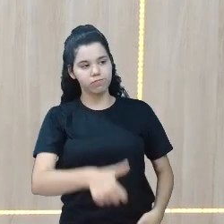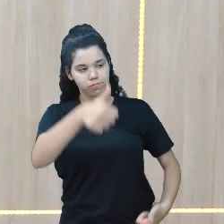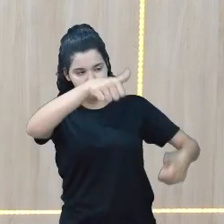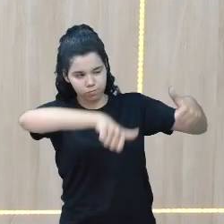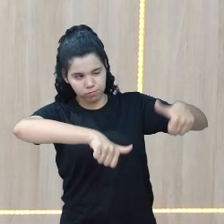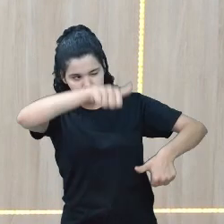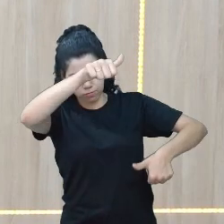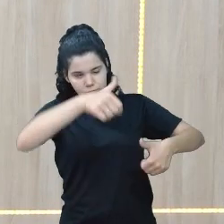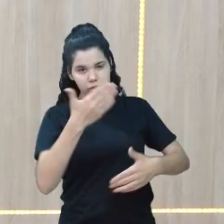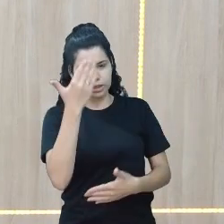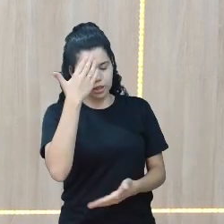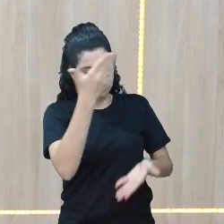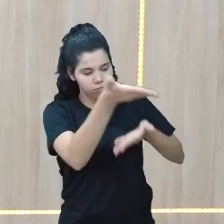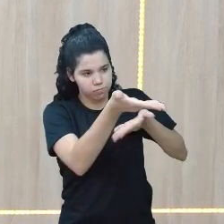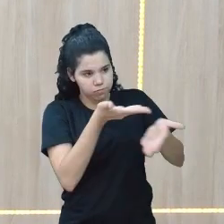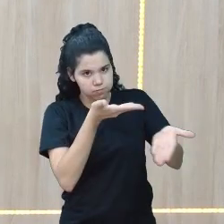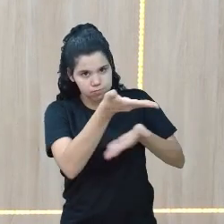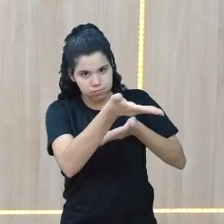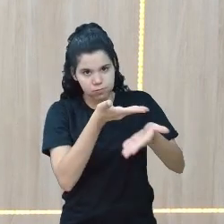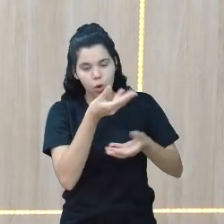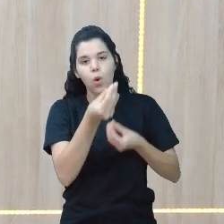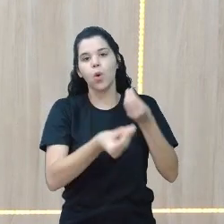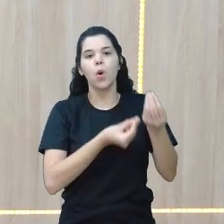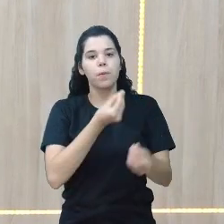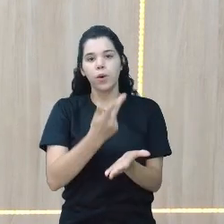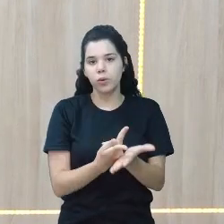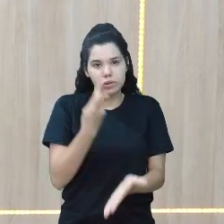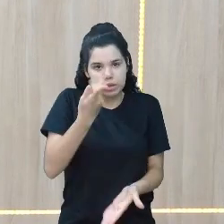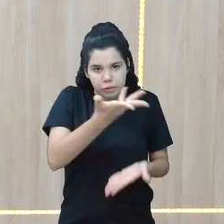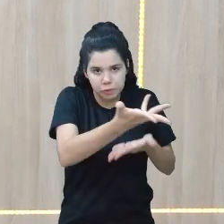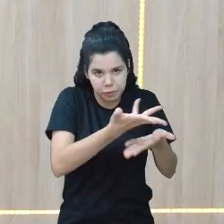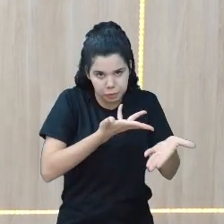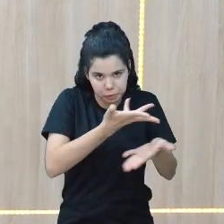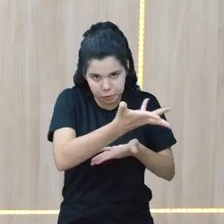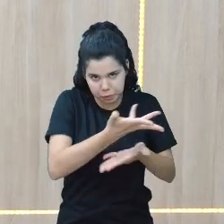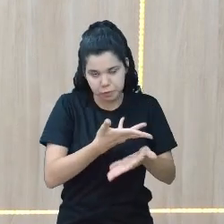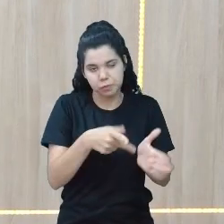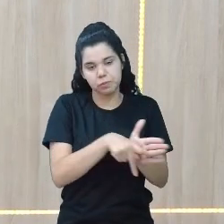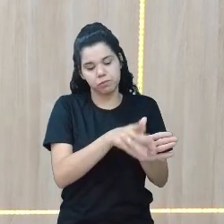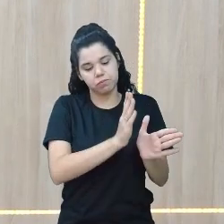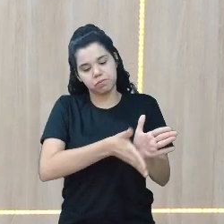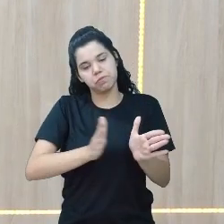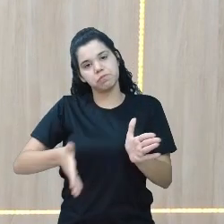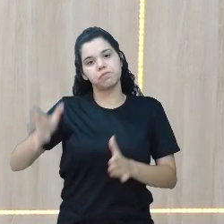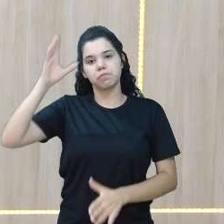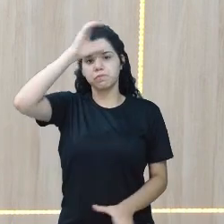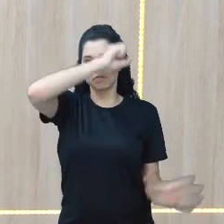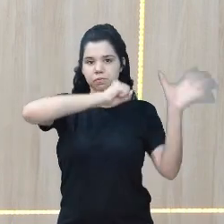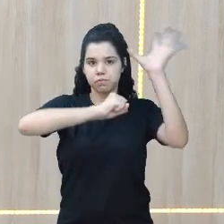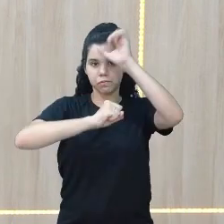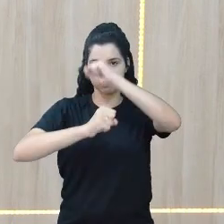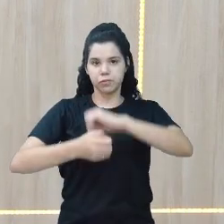em perceber as interações, a configuração das interações que se dão no processo de aprendizagem.